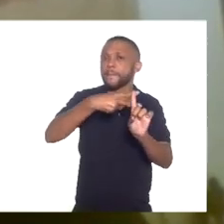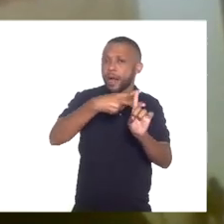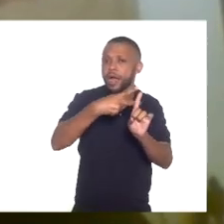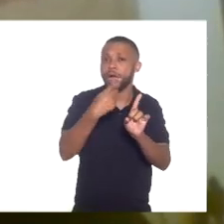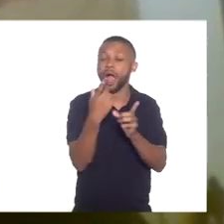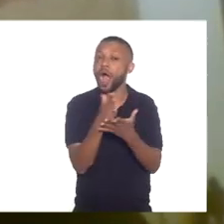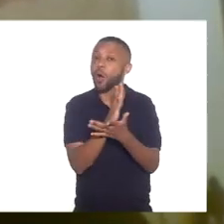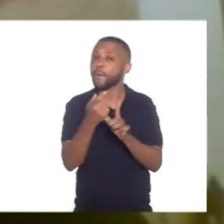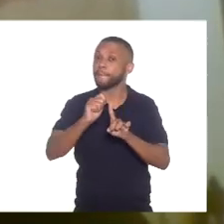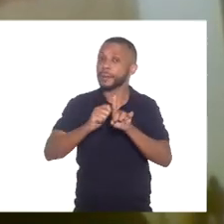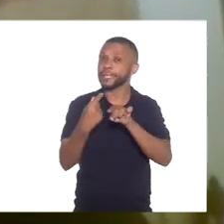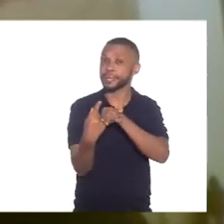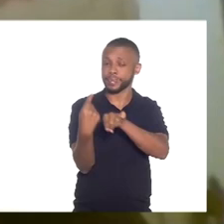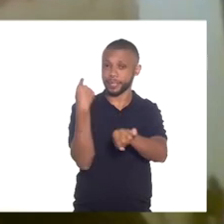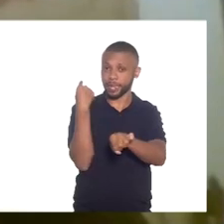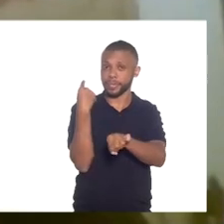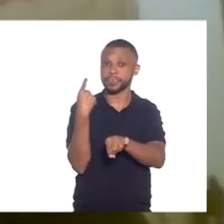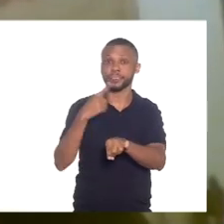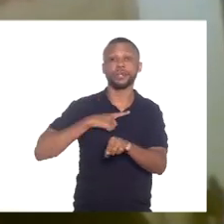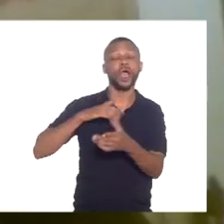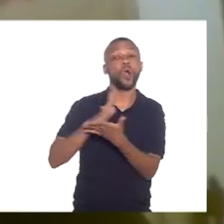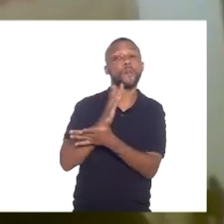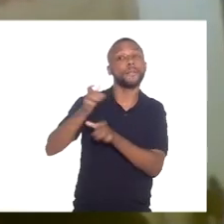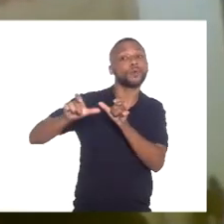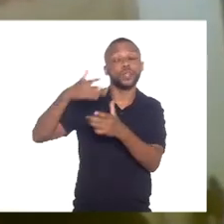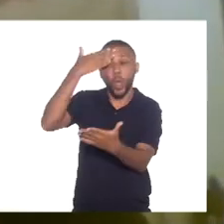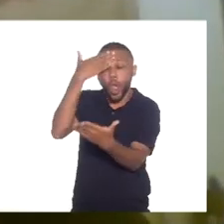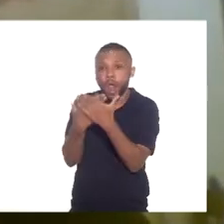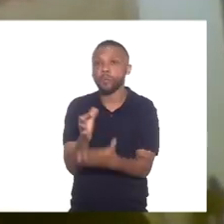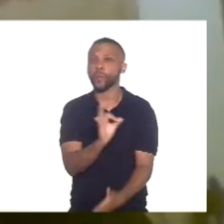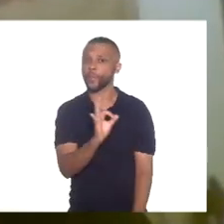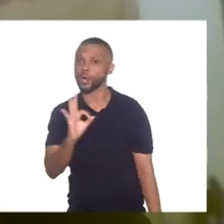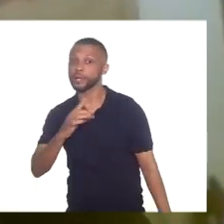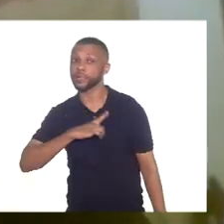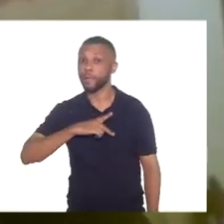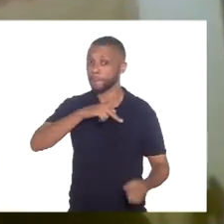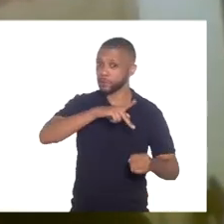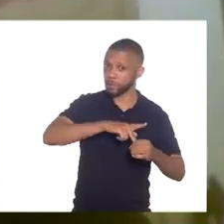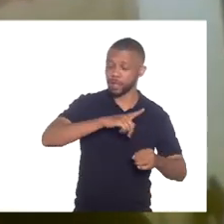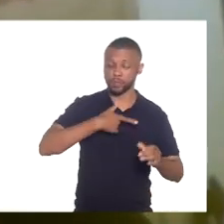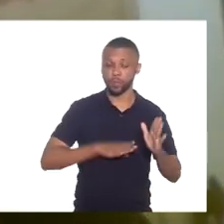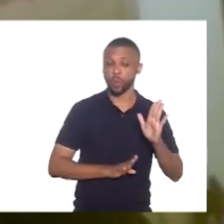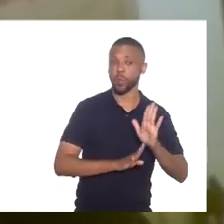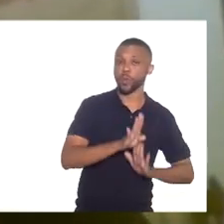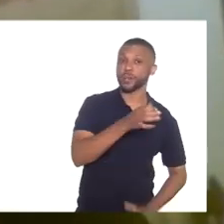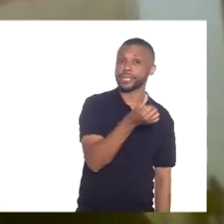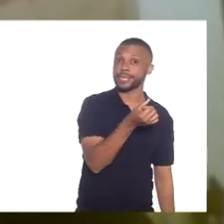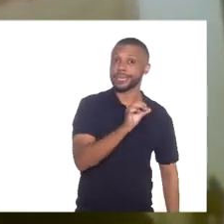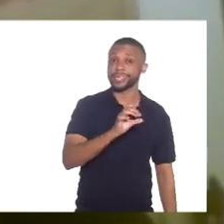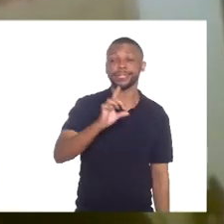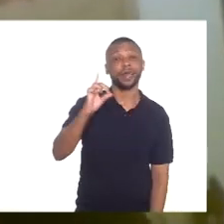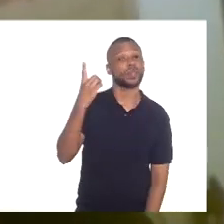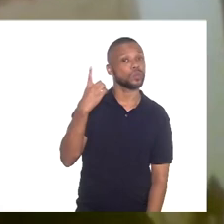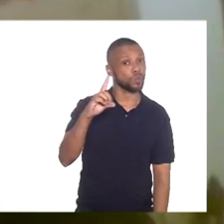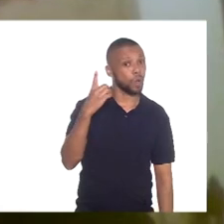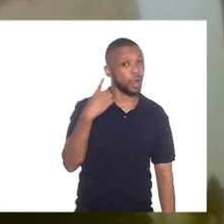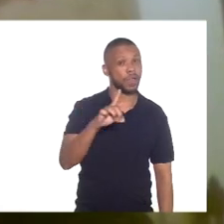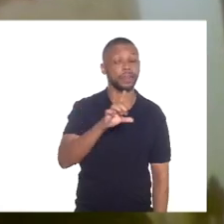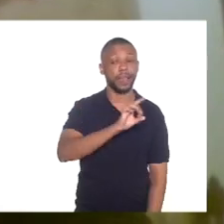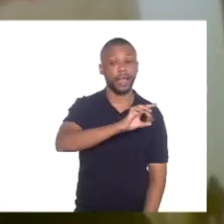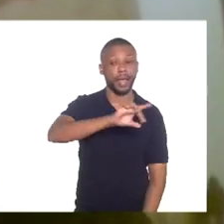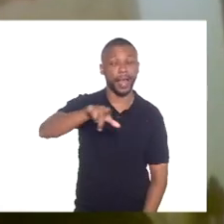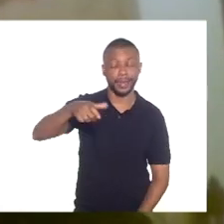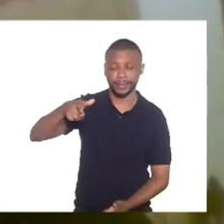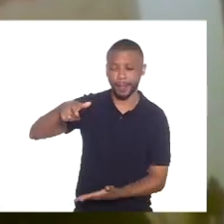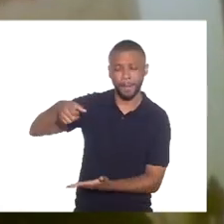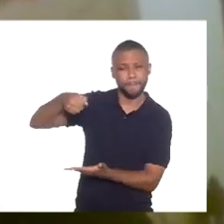atrás havia quem não acreditasse que o petróleo ultrapassasse $60 por barril. Hoje, já há